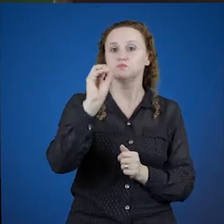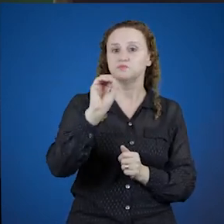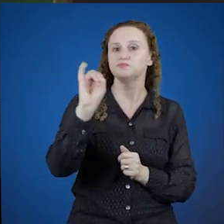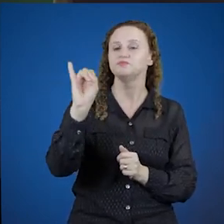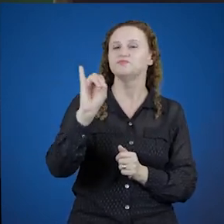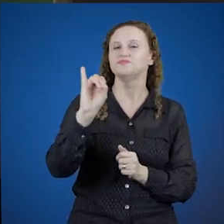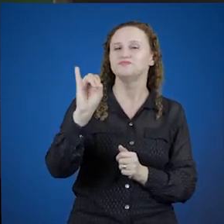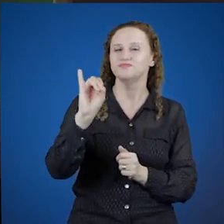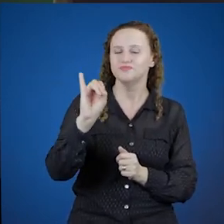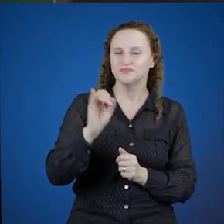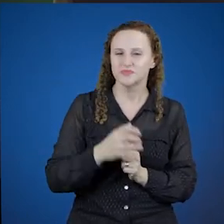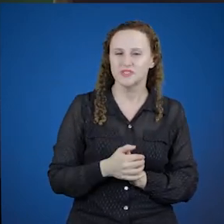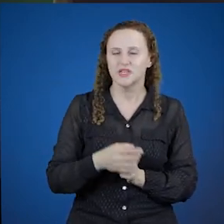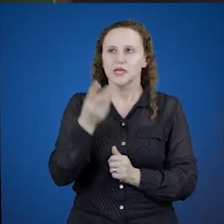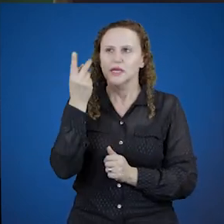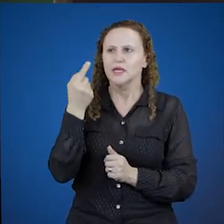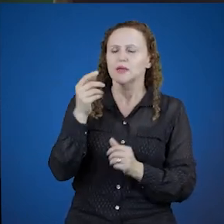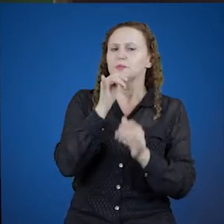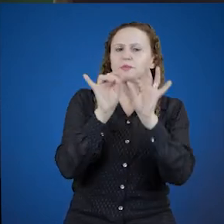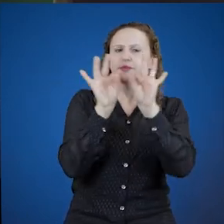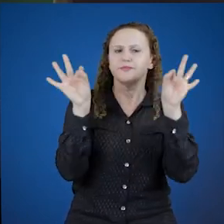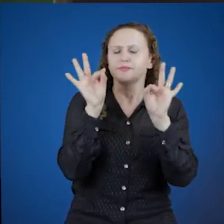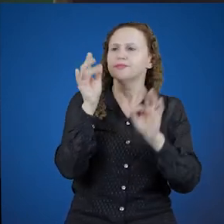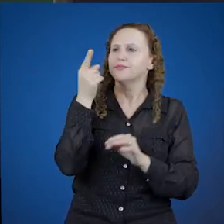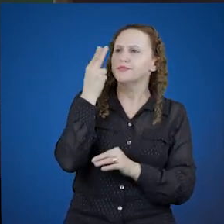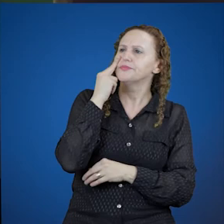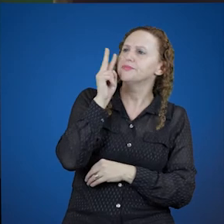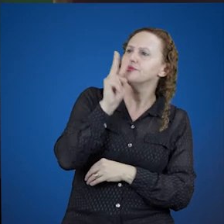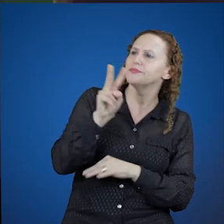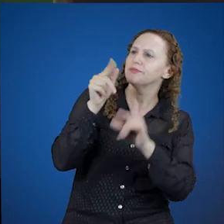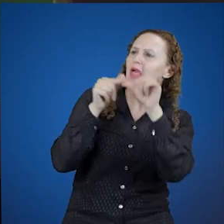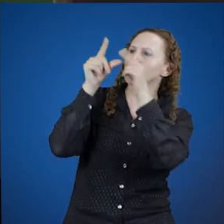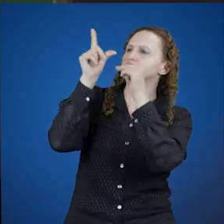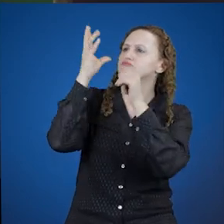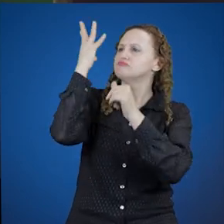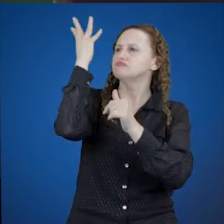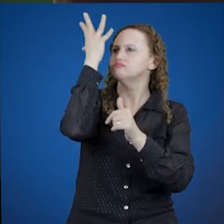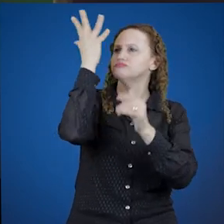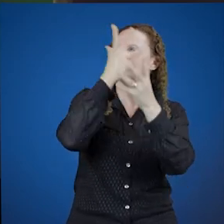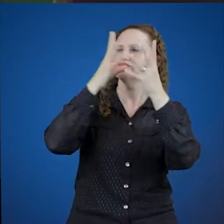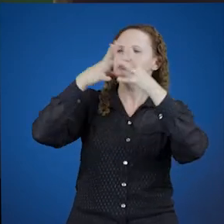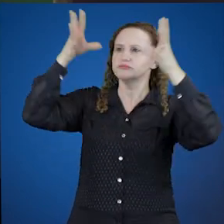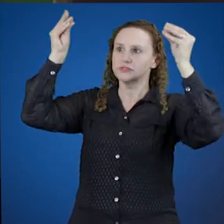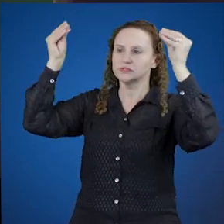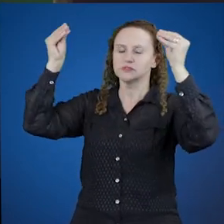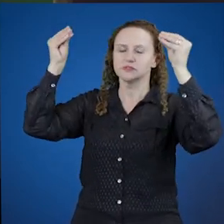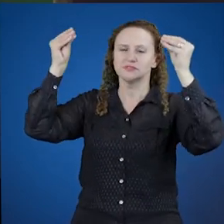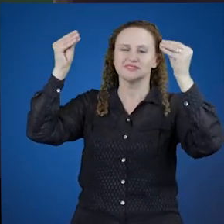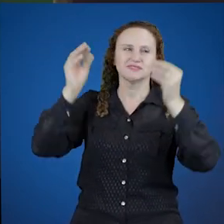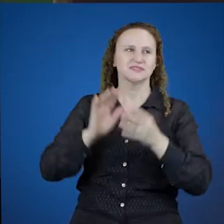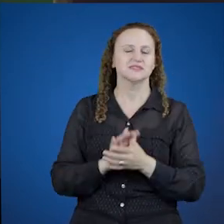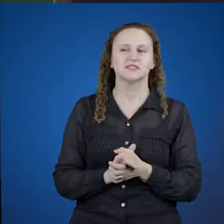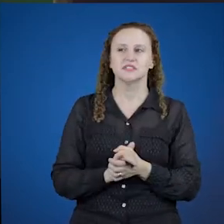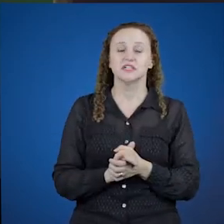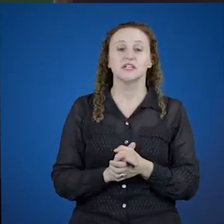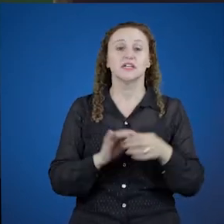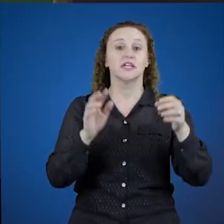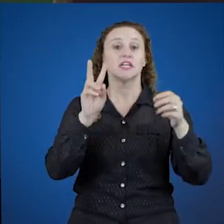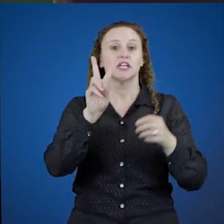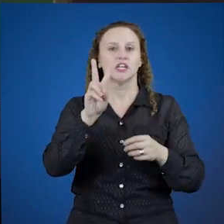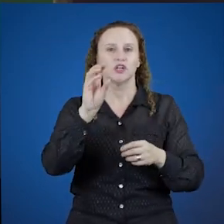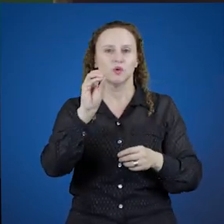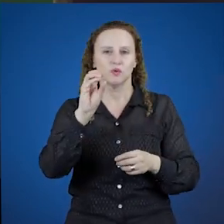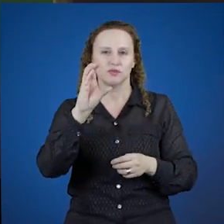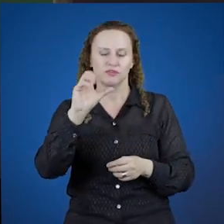objeto direto no caso eu vi a estrela brilhar então estrelas eles tela no